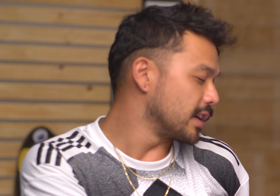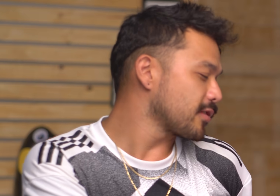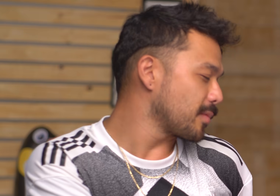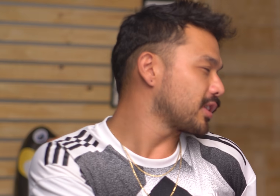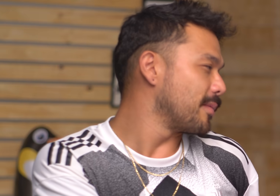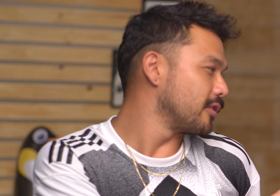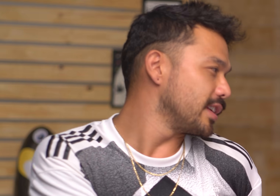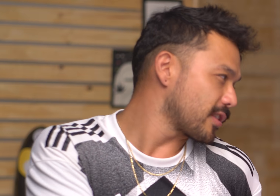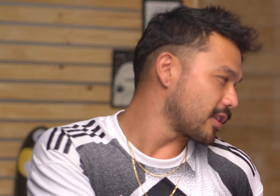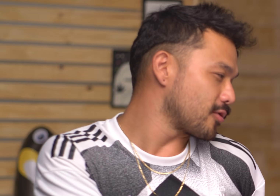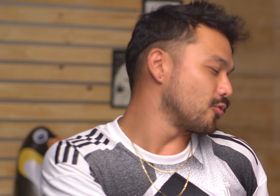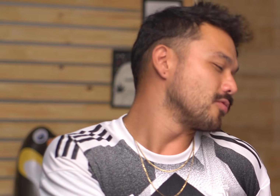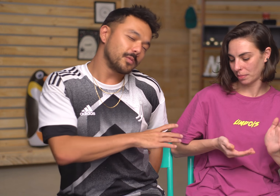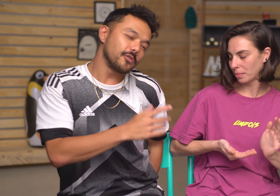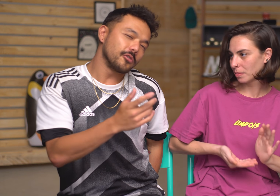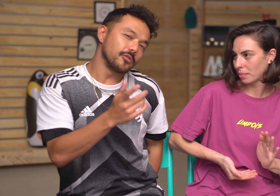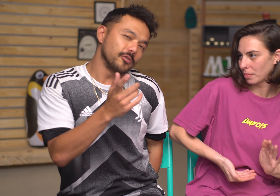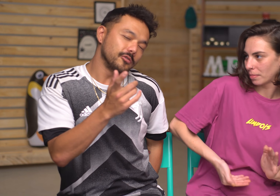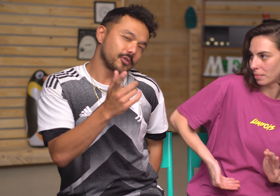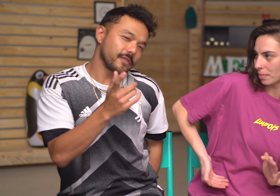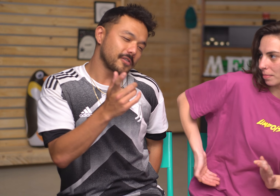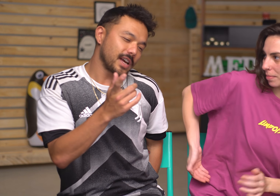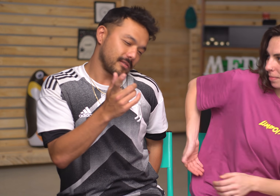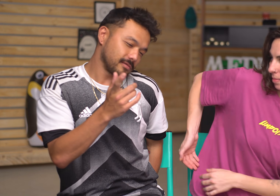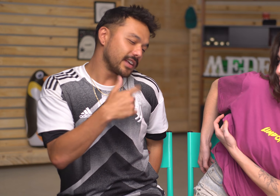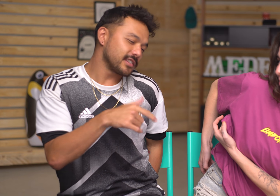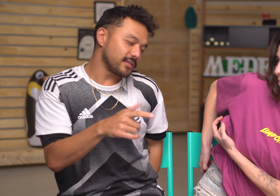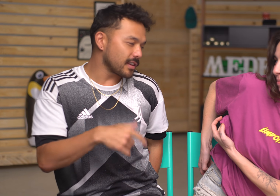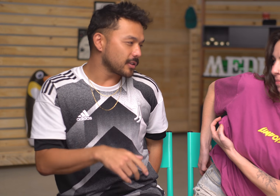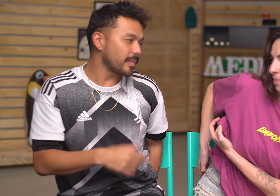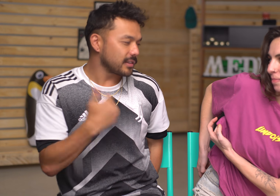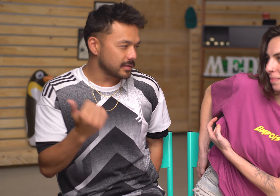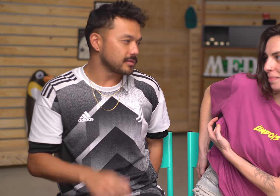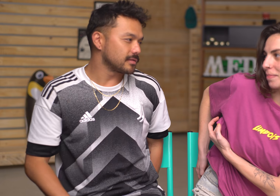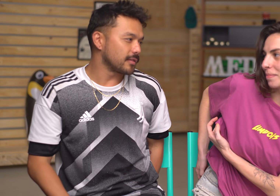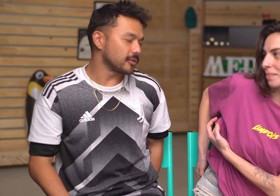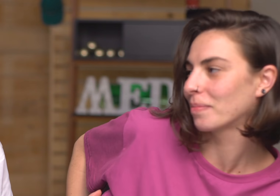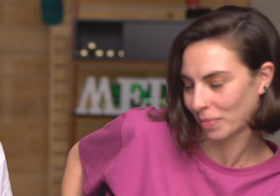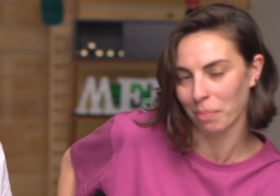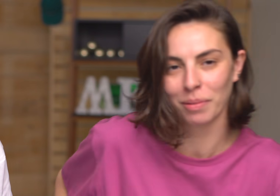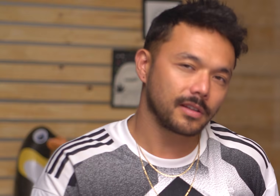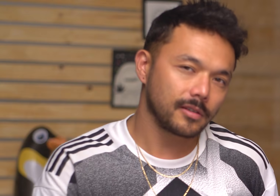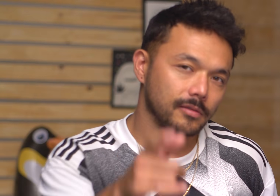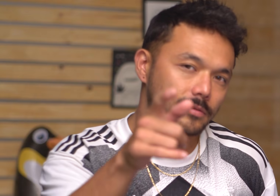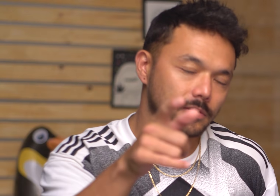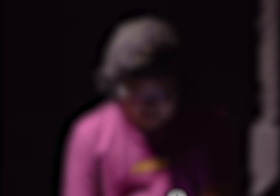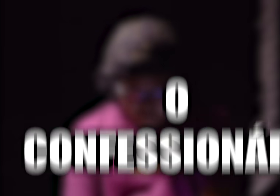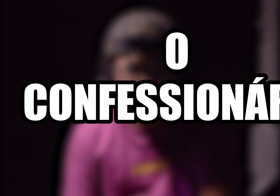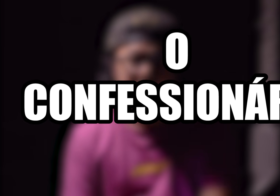meu. Antes de você botar a mão aí pra segurar o seu cu, vamos pro confessionário, que aí a gente vê a outra parte na volta. Tá. Pode ser?